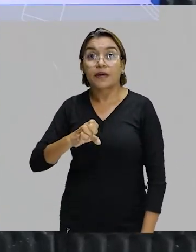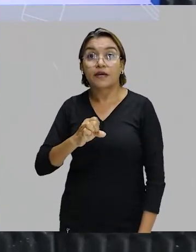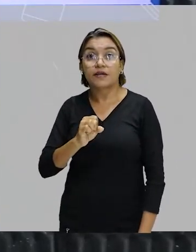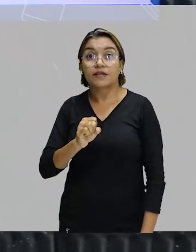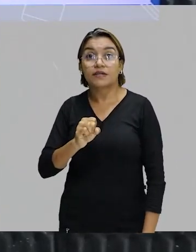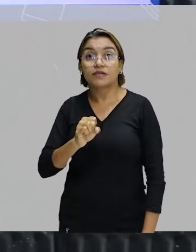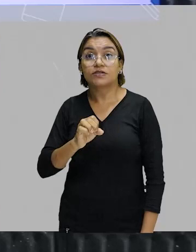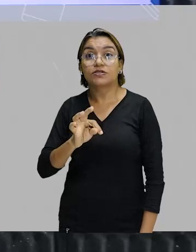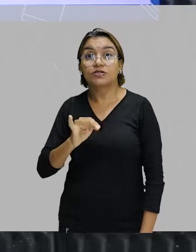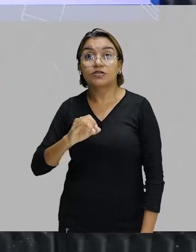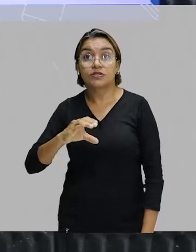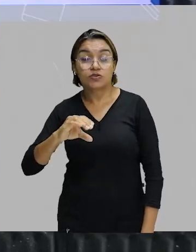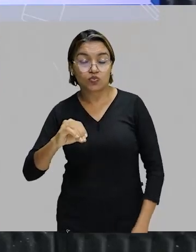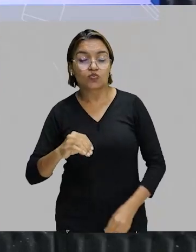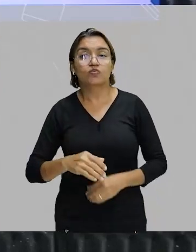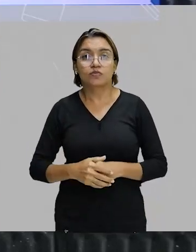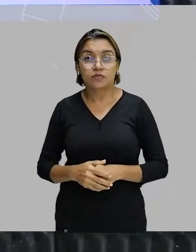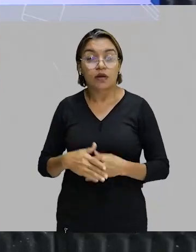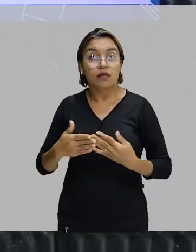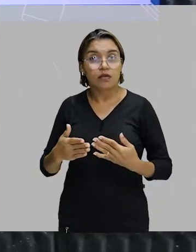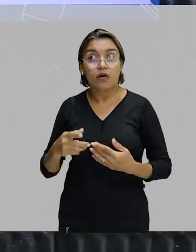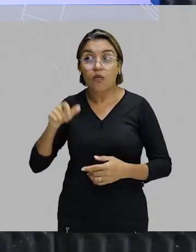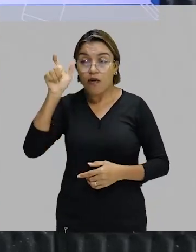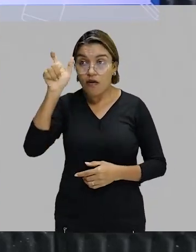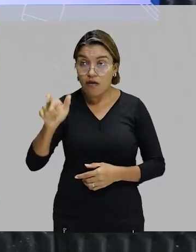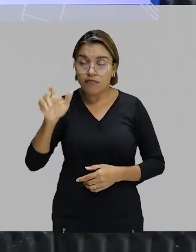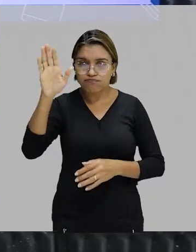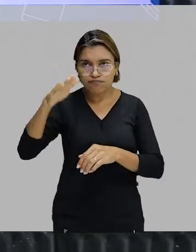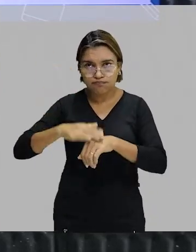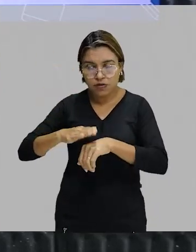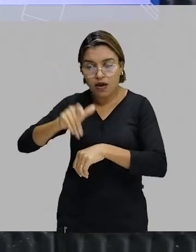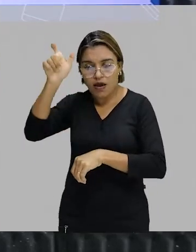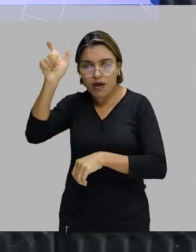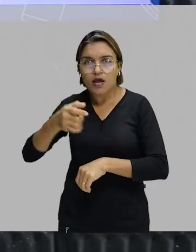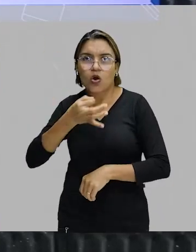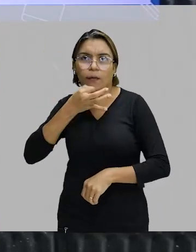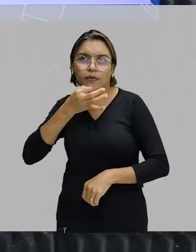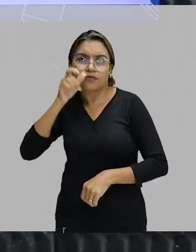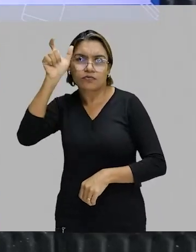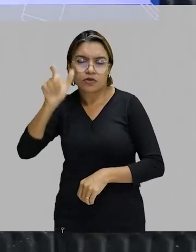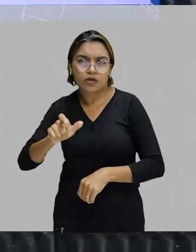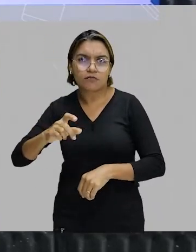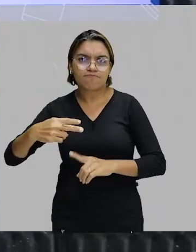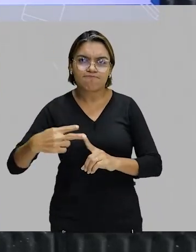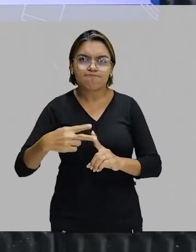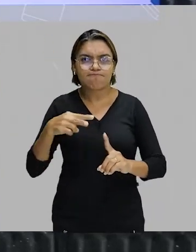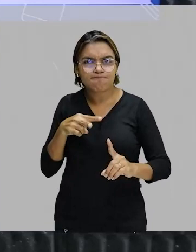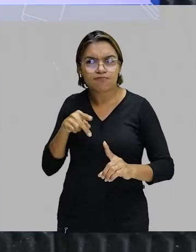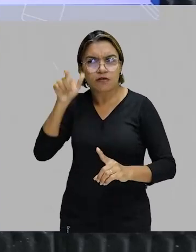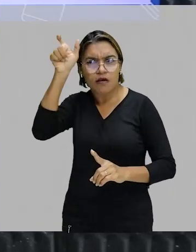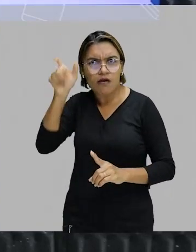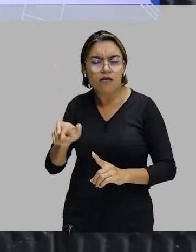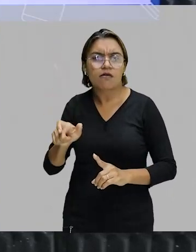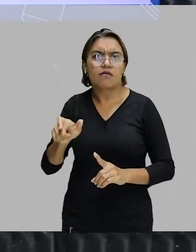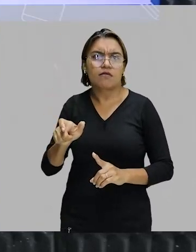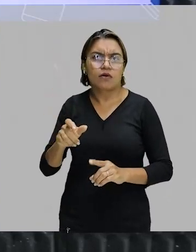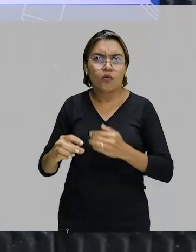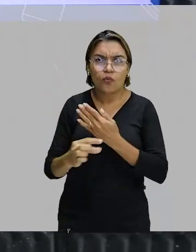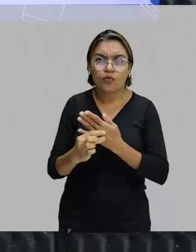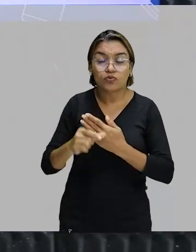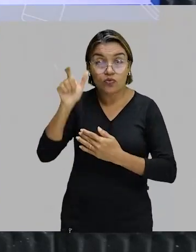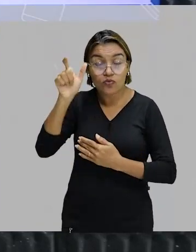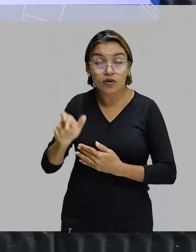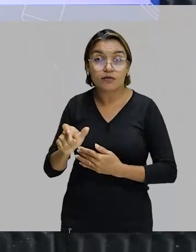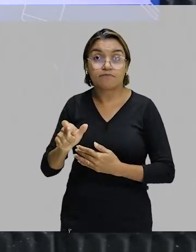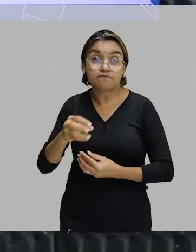povo miscigenado. E por essa visão racial do Gobineau, por essa perspectiva do autor,